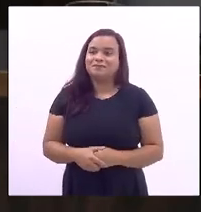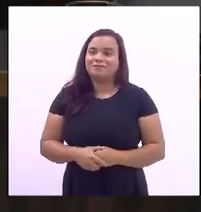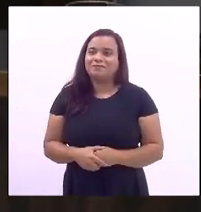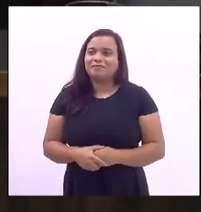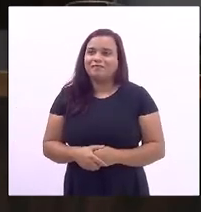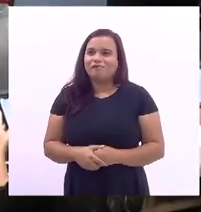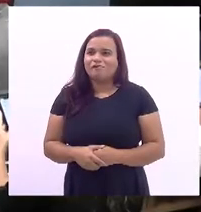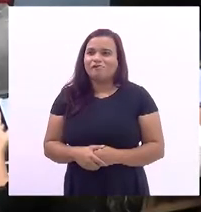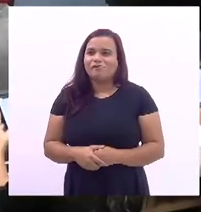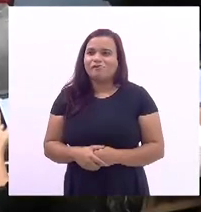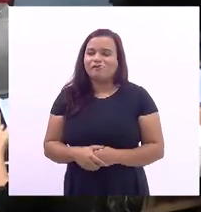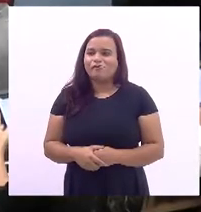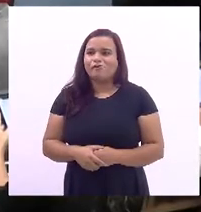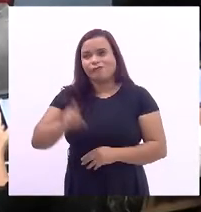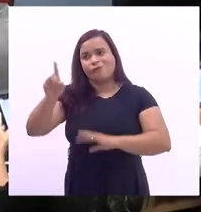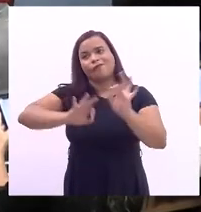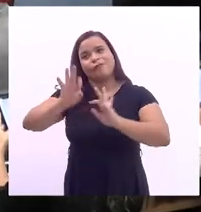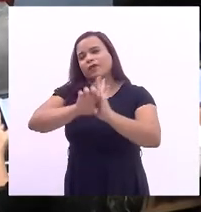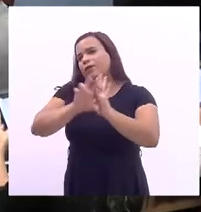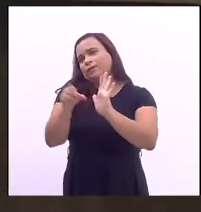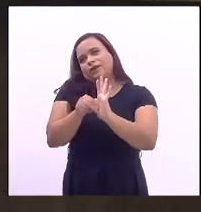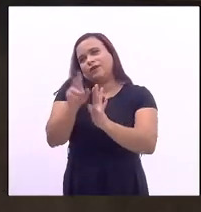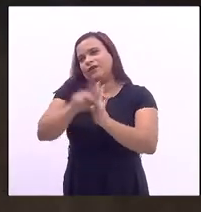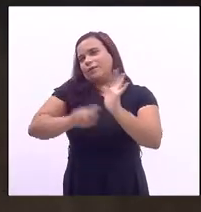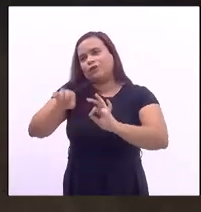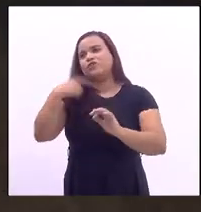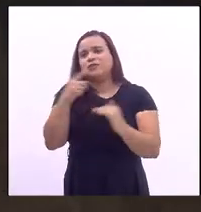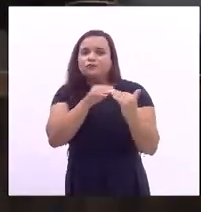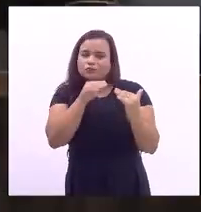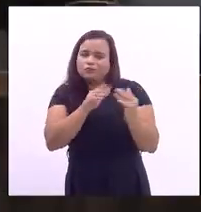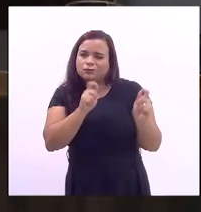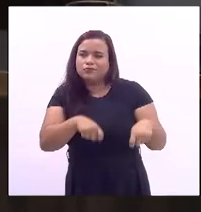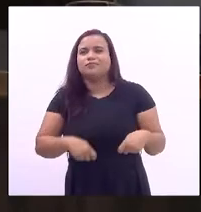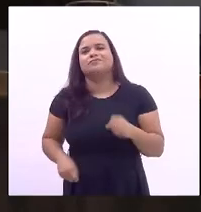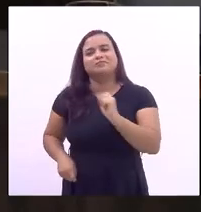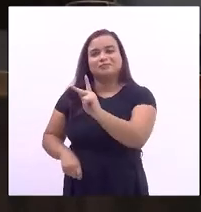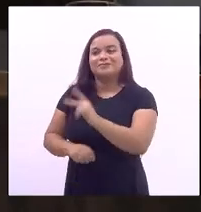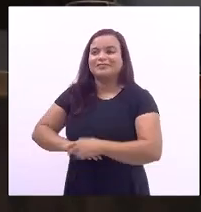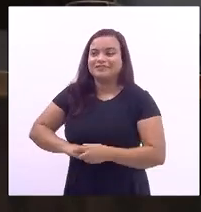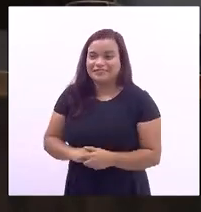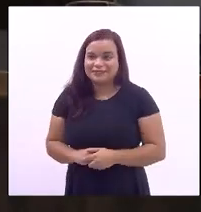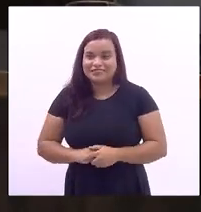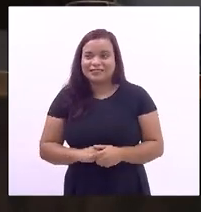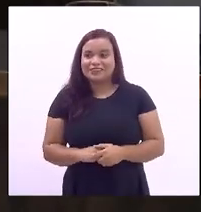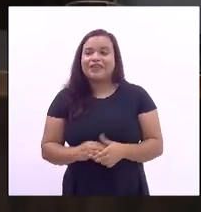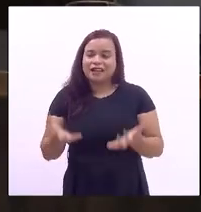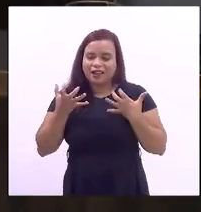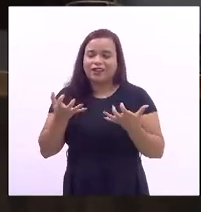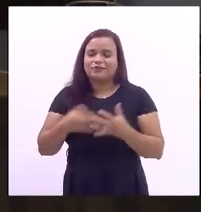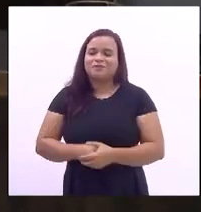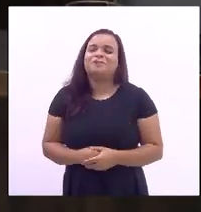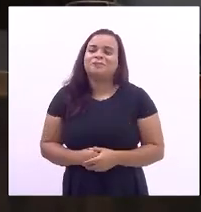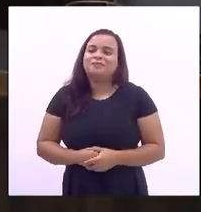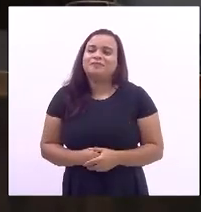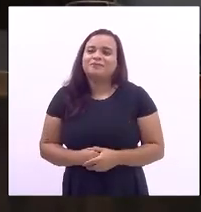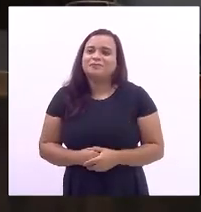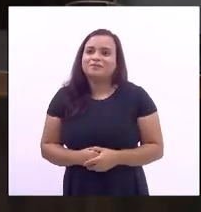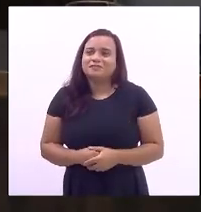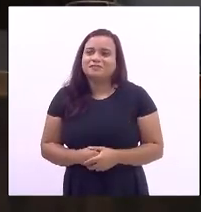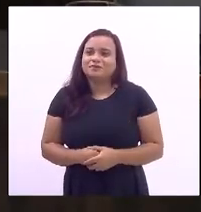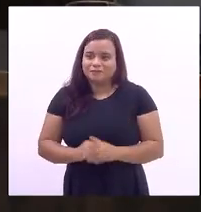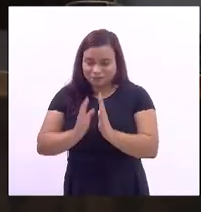mas pelo menos nesse plano das emendas dos projetos a gente vai se entendendo valeu o Chelsea